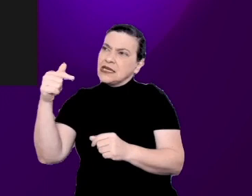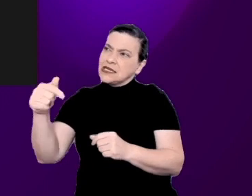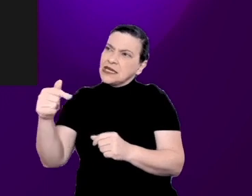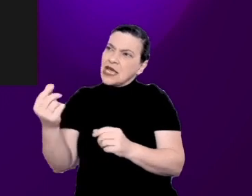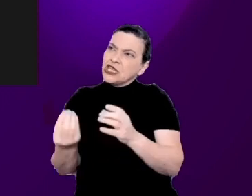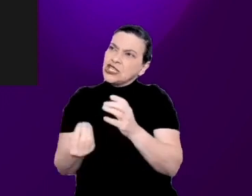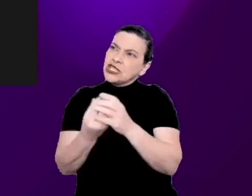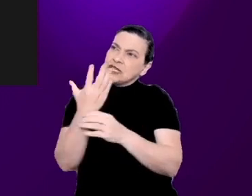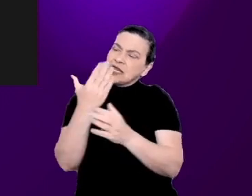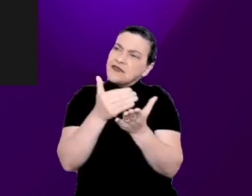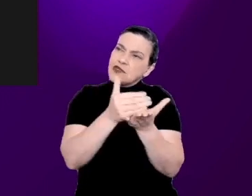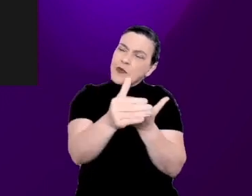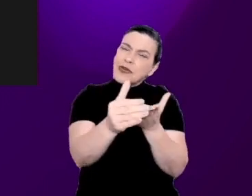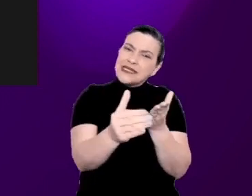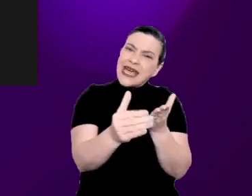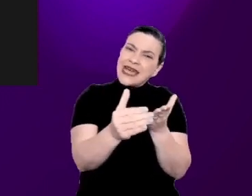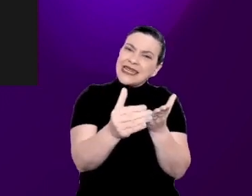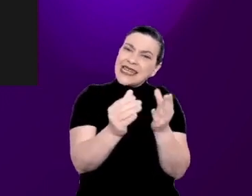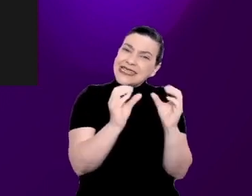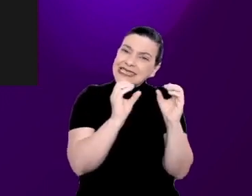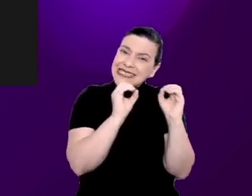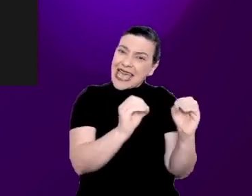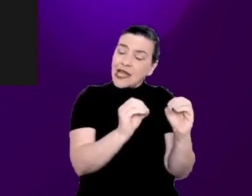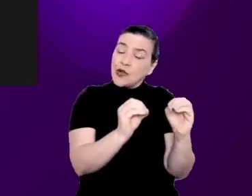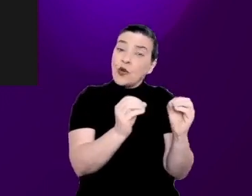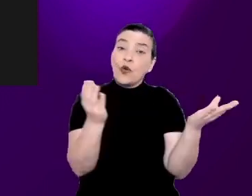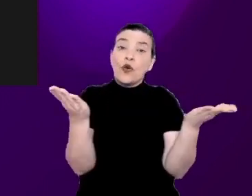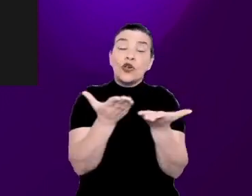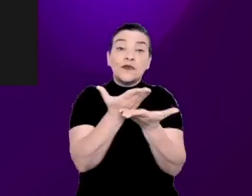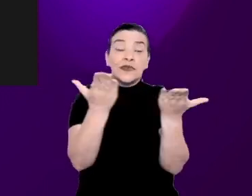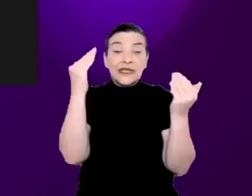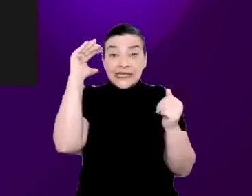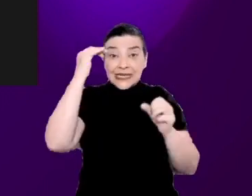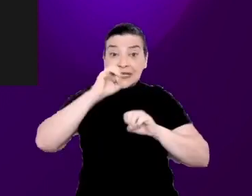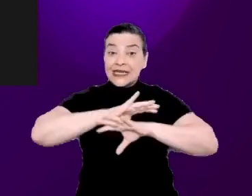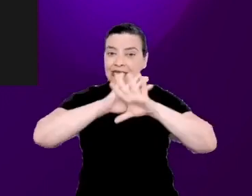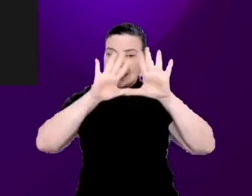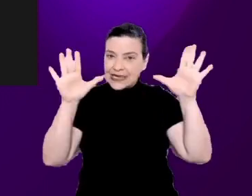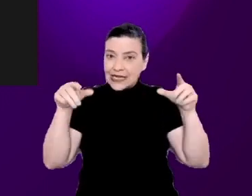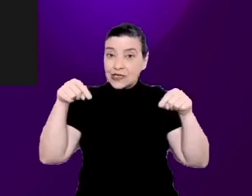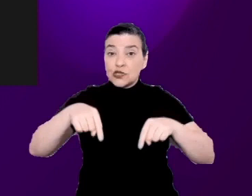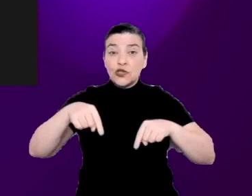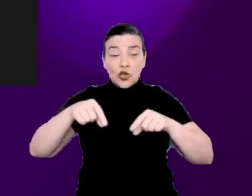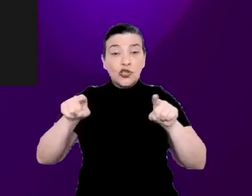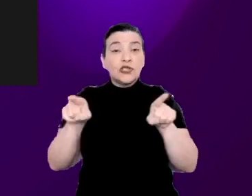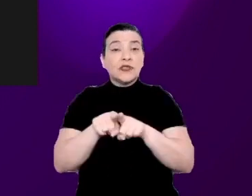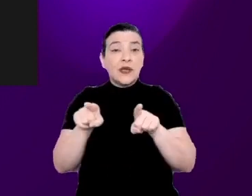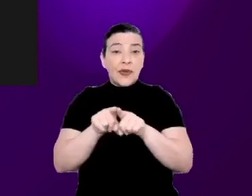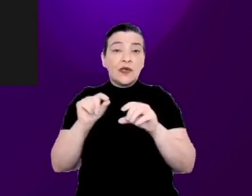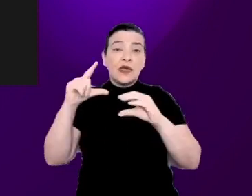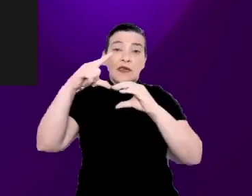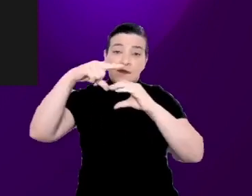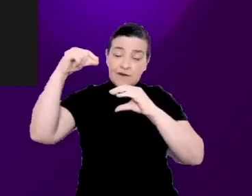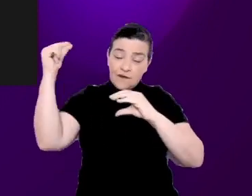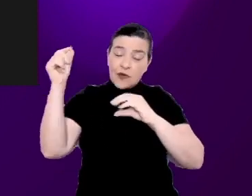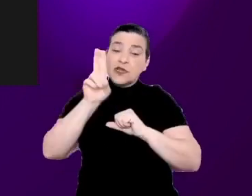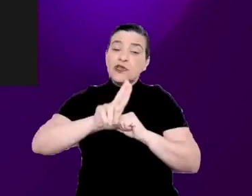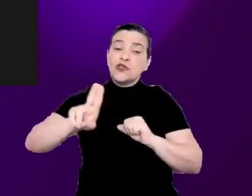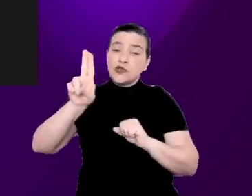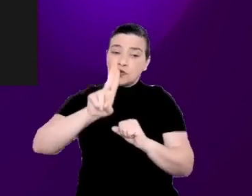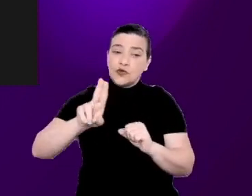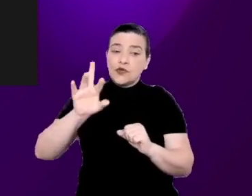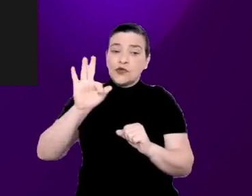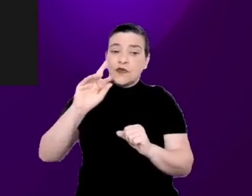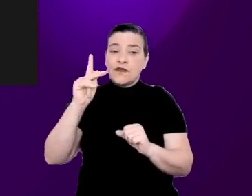começar do zero? Hoje, para vocês terem ideia, nossos iPhones usam Fire para guardar todos os